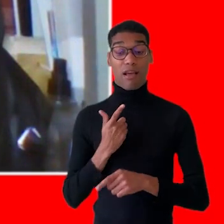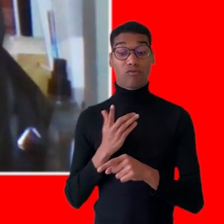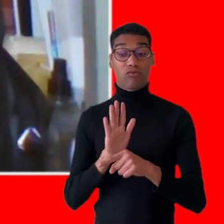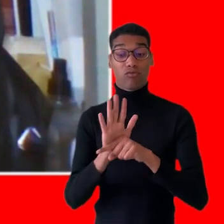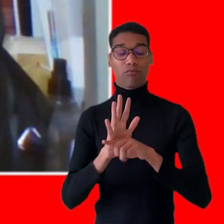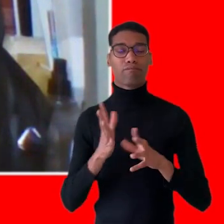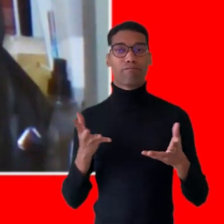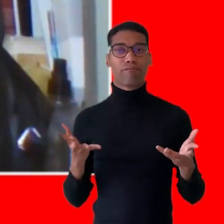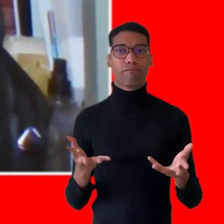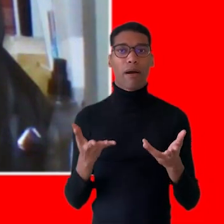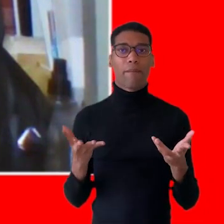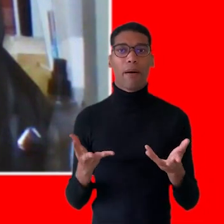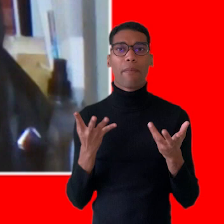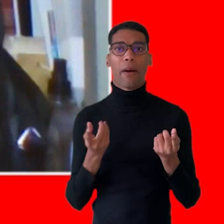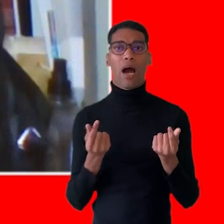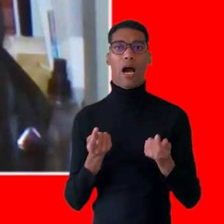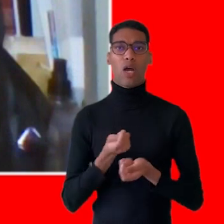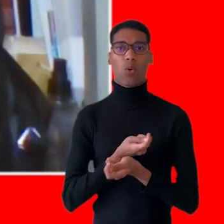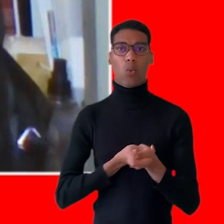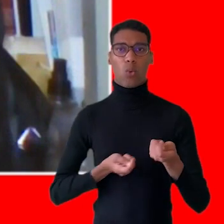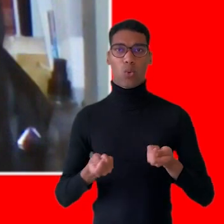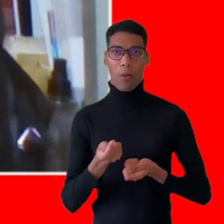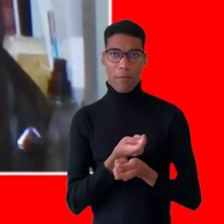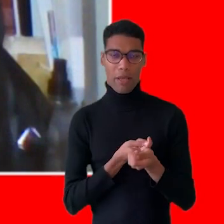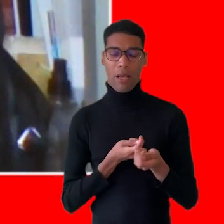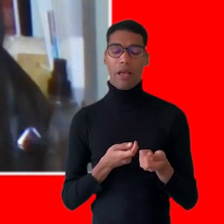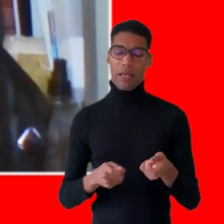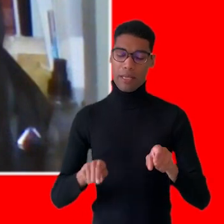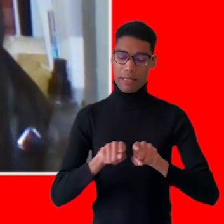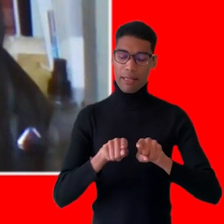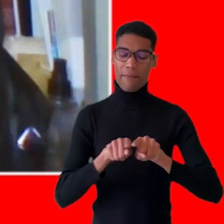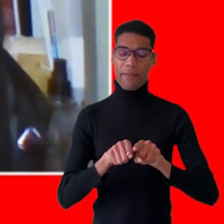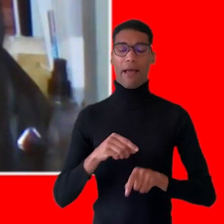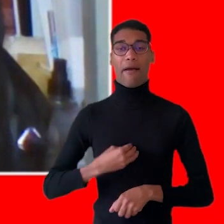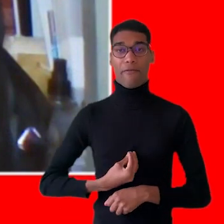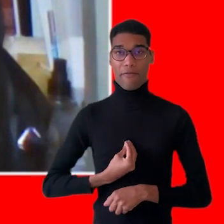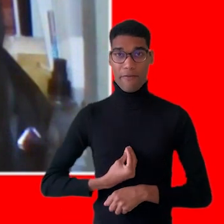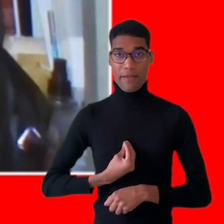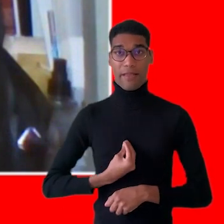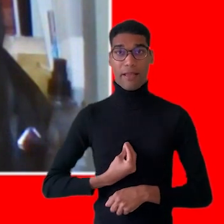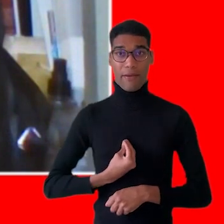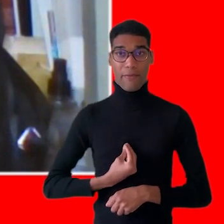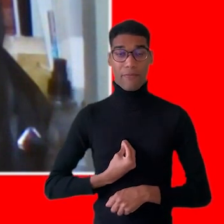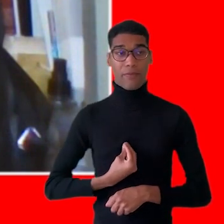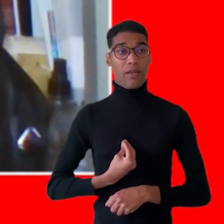a economia e a vida